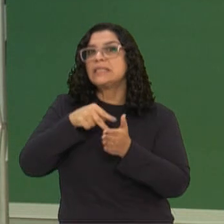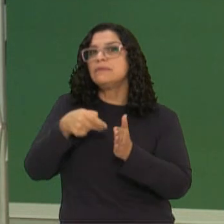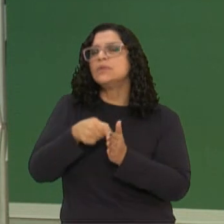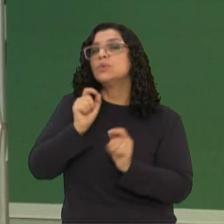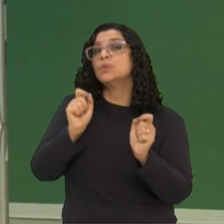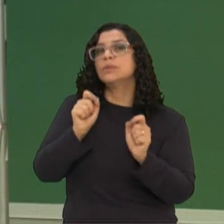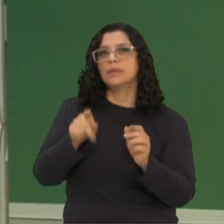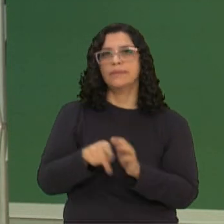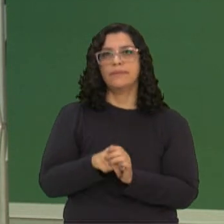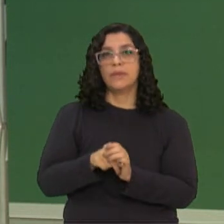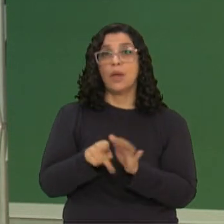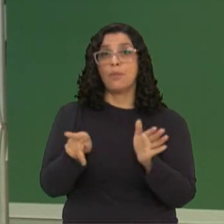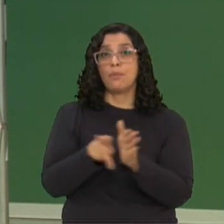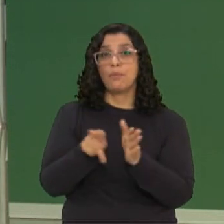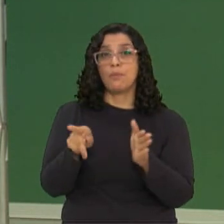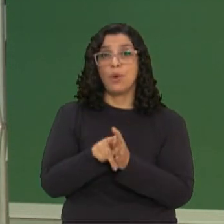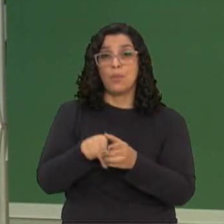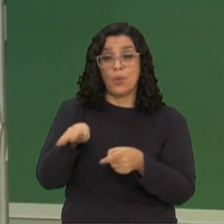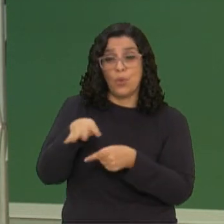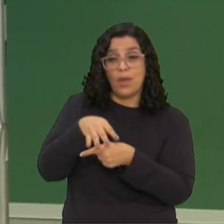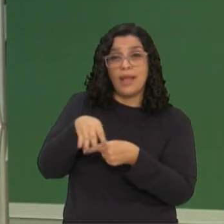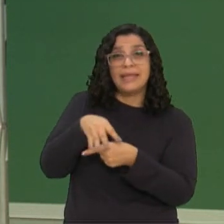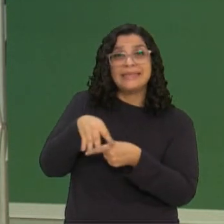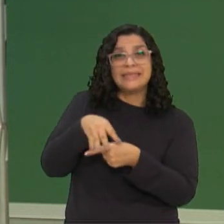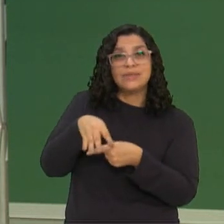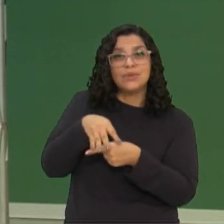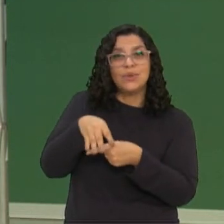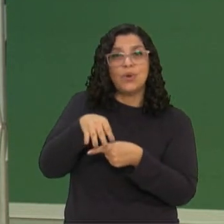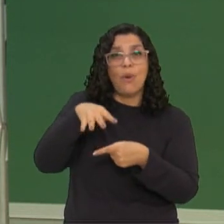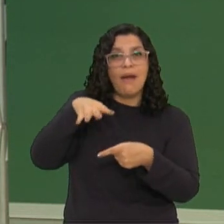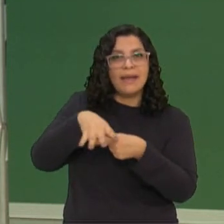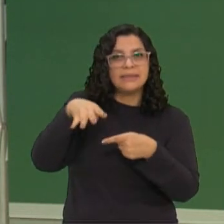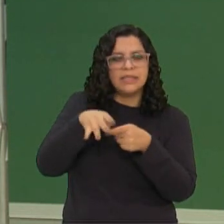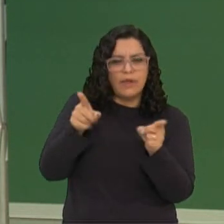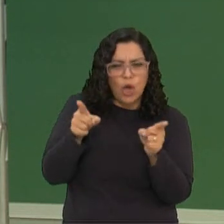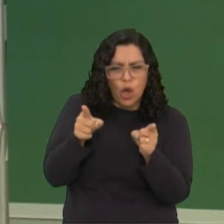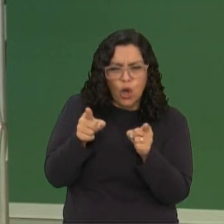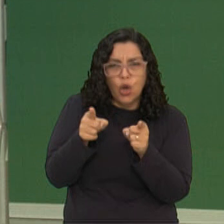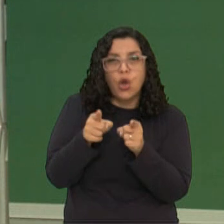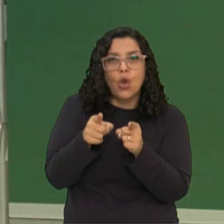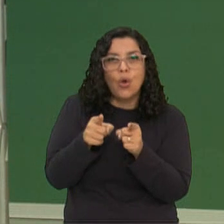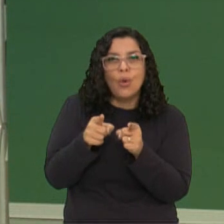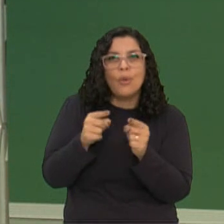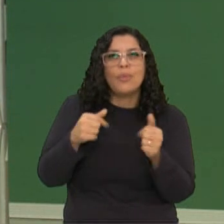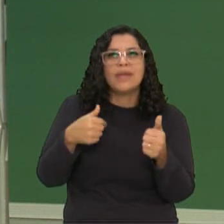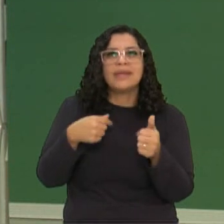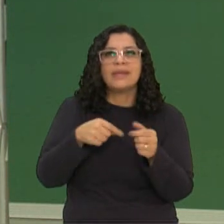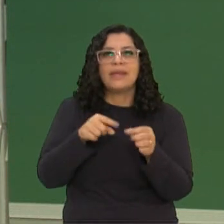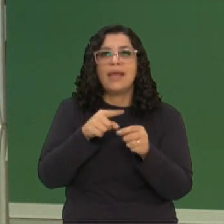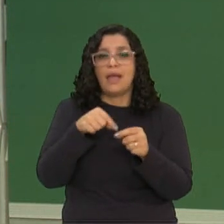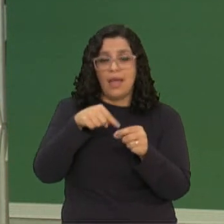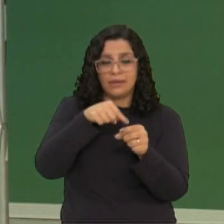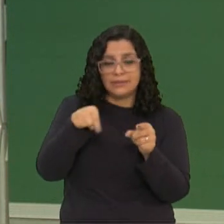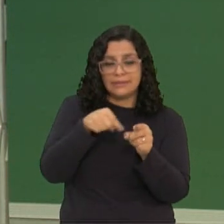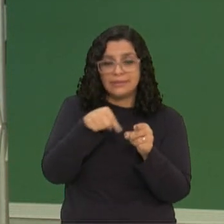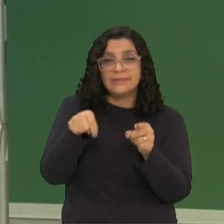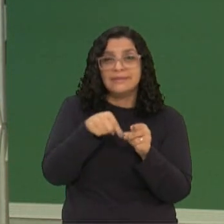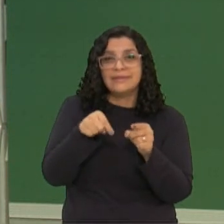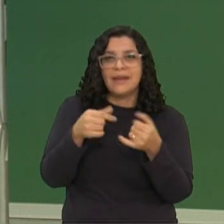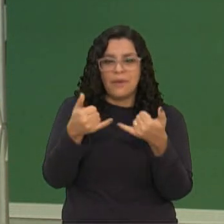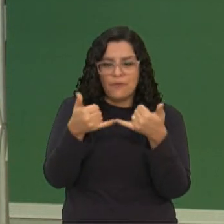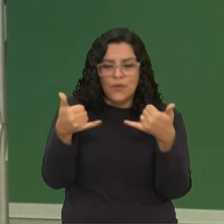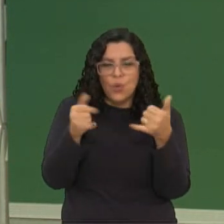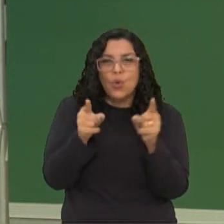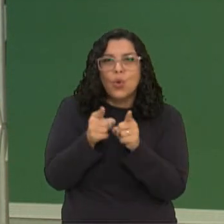que o resistor, a resistência vai ser mais curta, né? Porque ela tem um caminho menor para percorrer, né? Uma